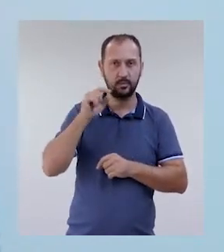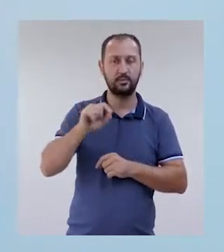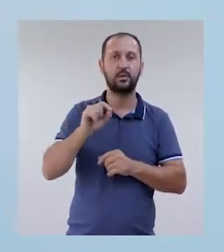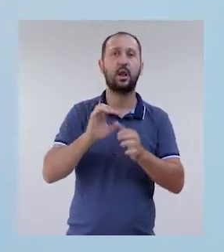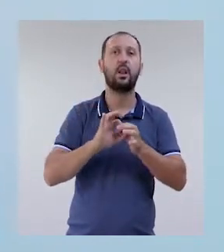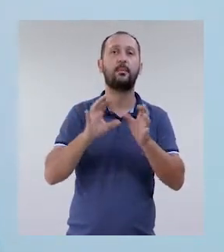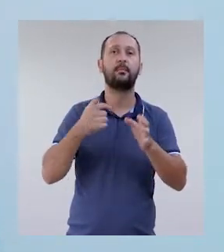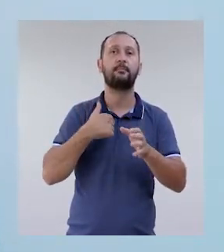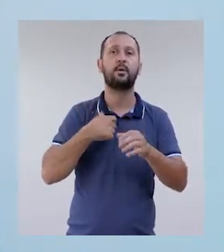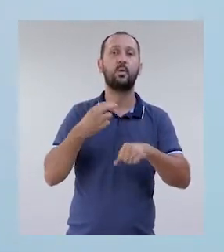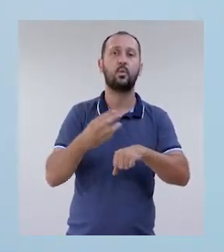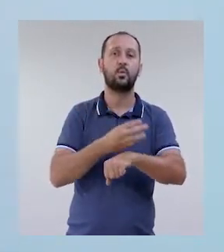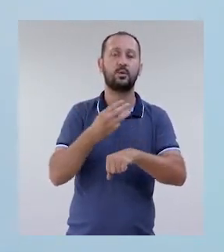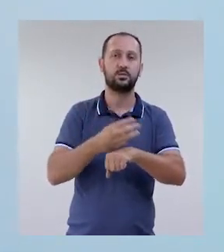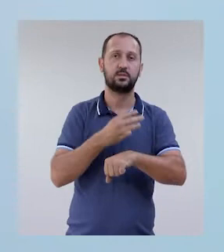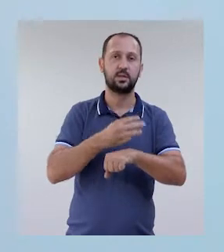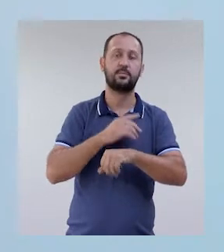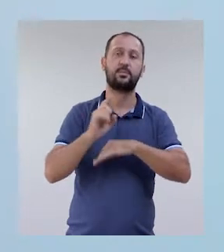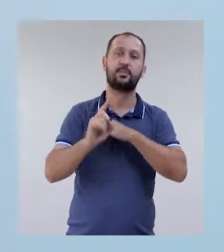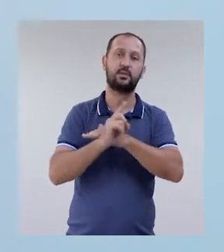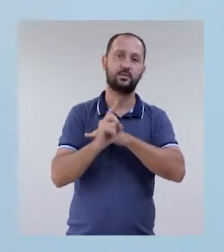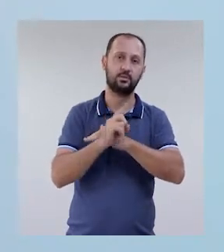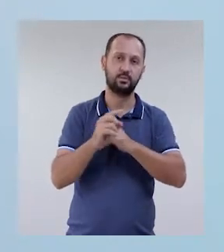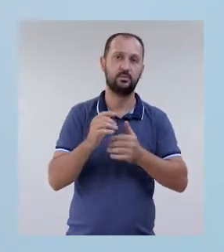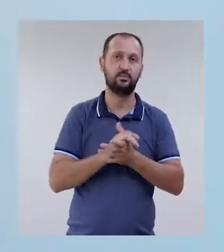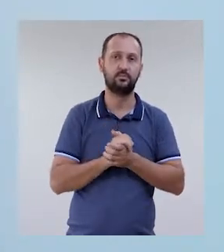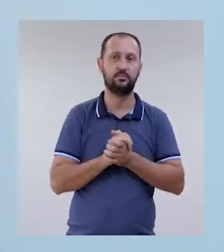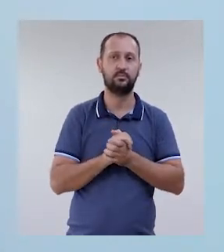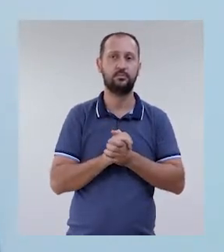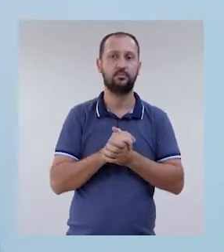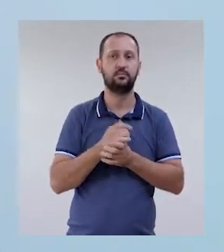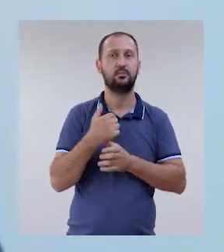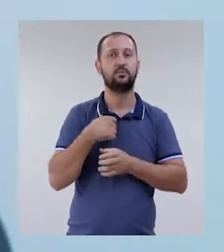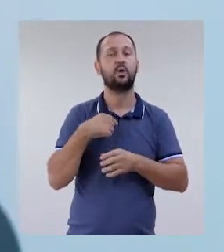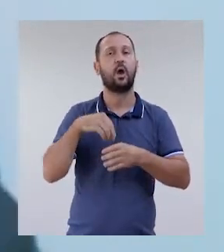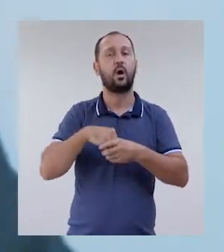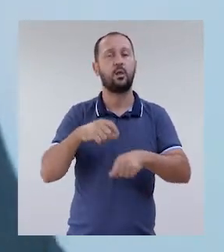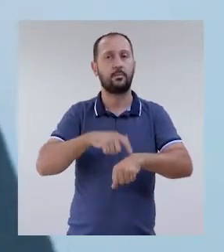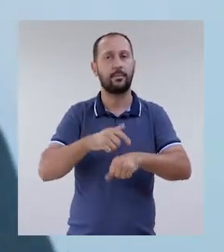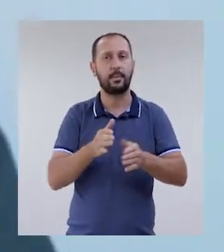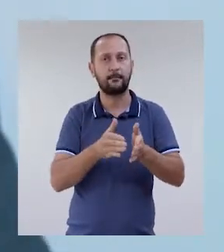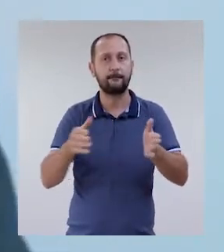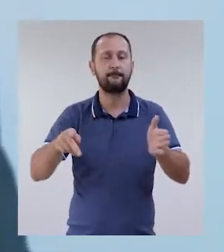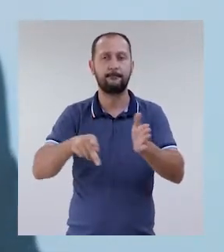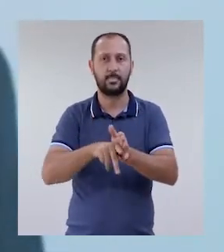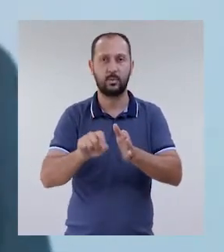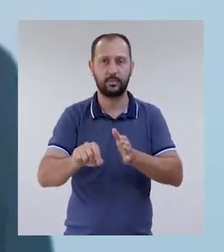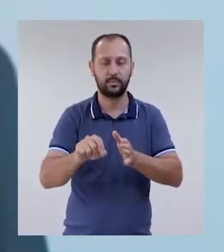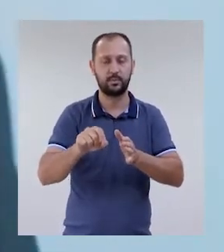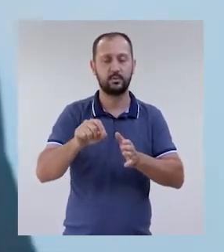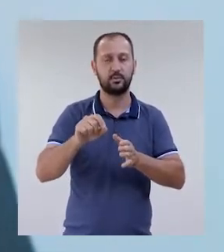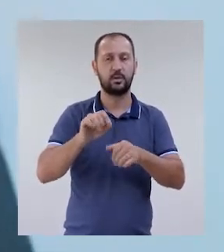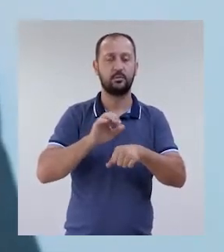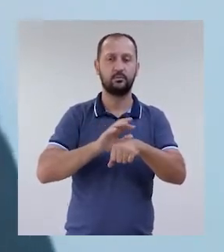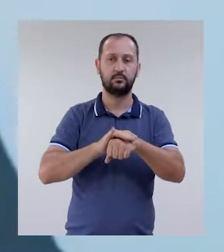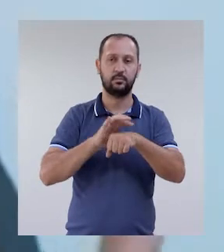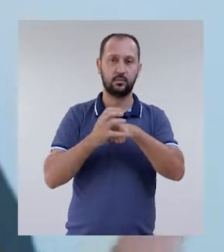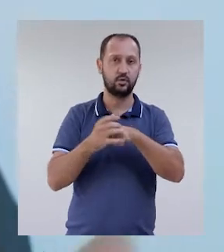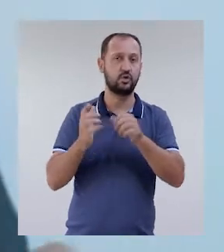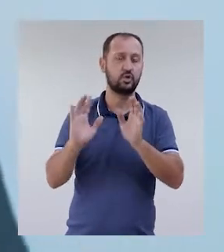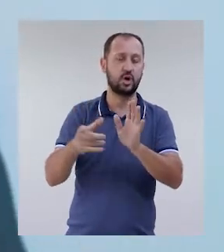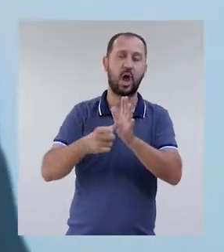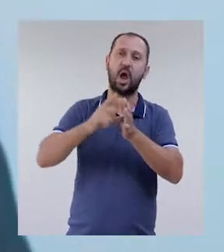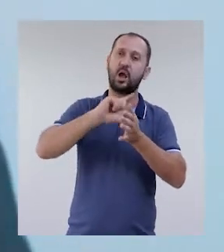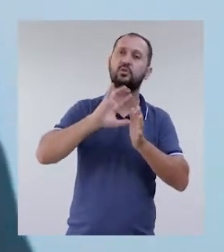as partes, eu disponibilizo o meu WhatsApp para atendimento. Então, assim, não só na pandemia, mas especialmente nela, eu já